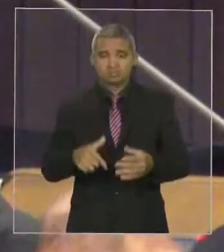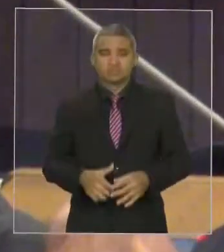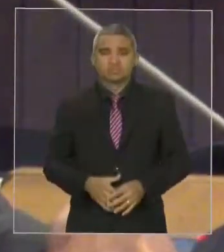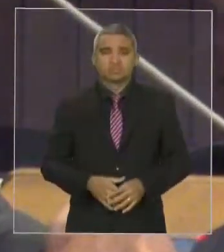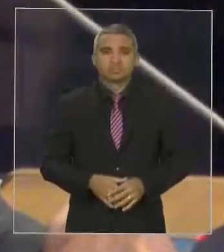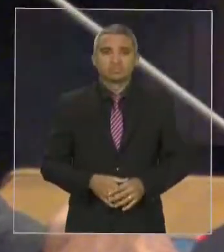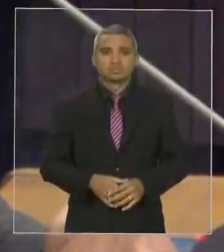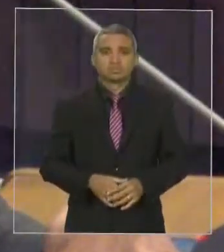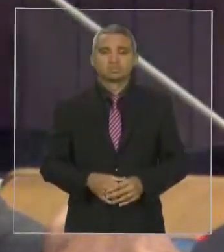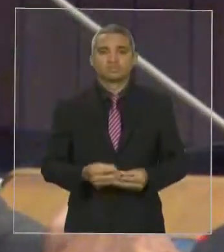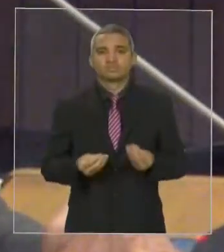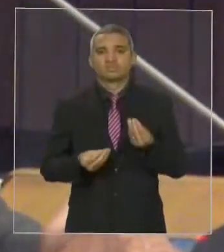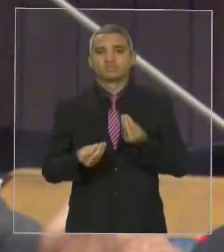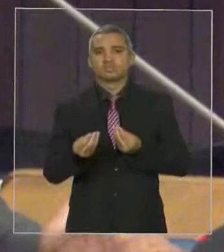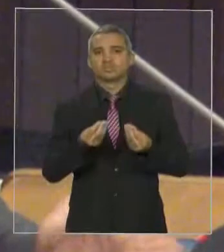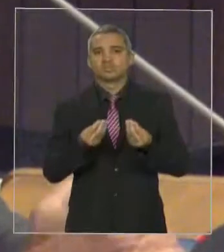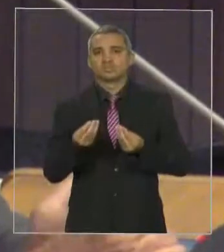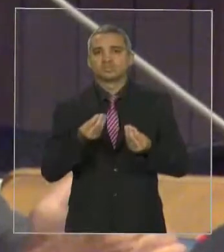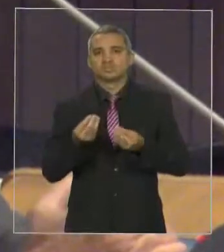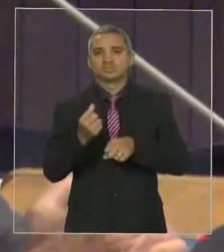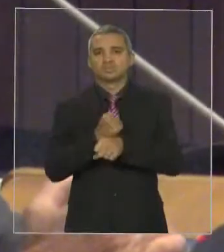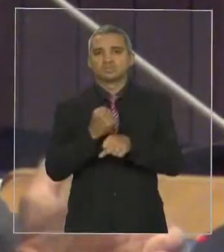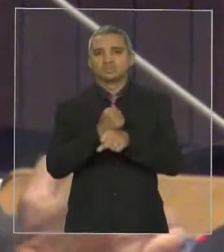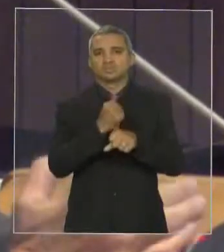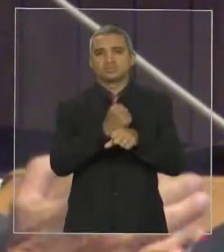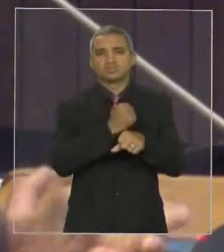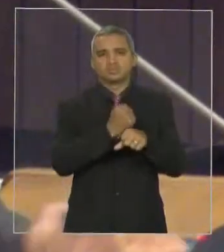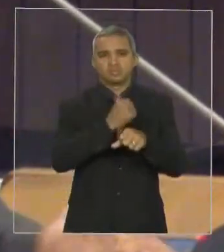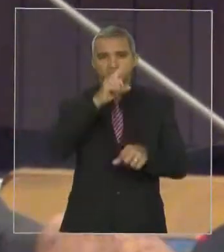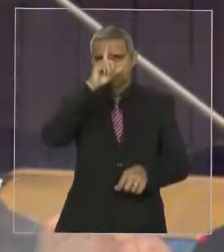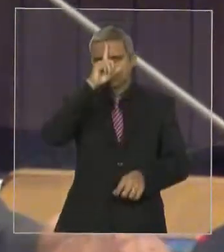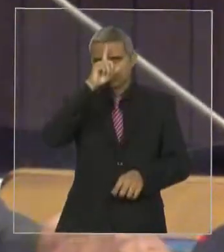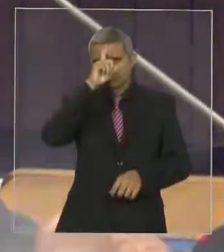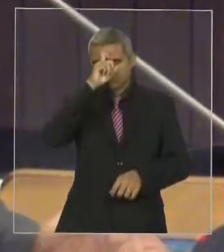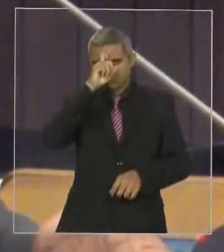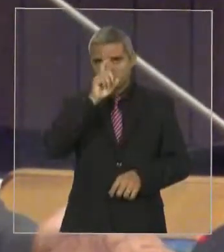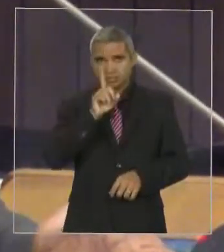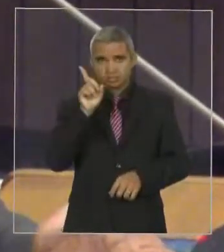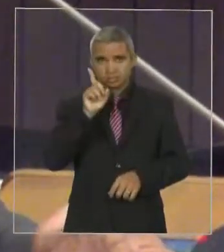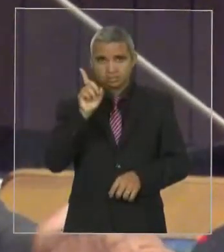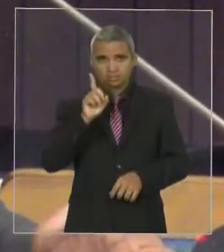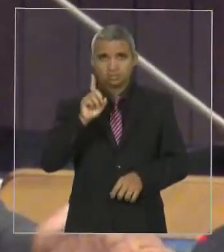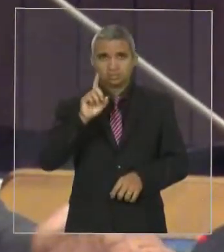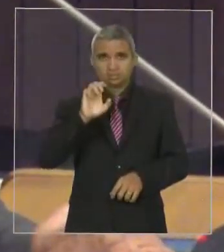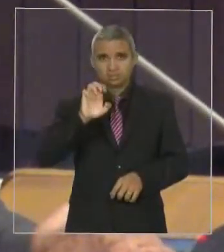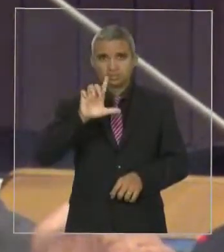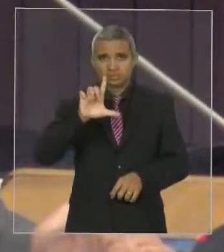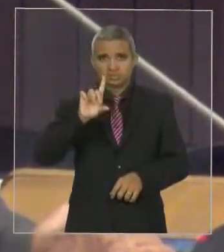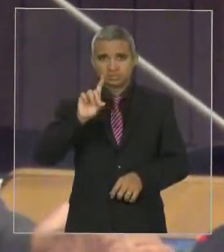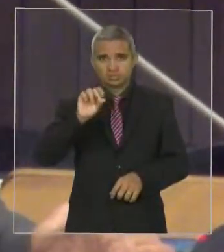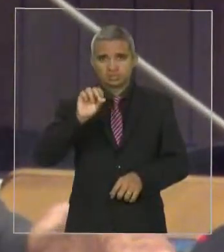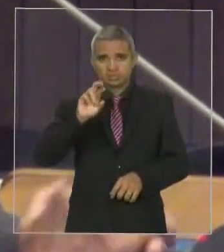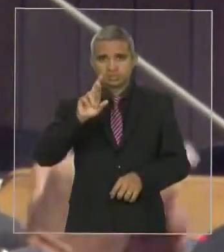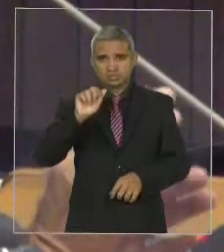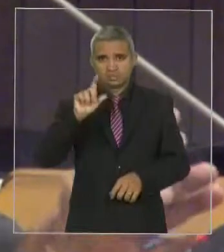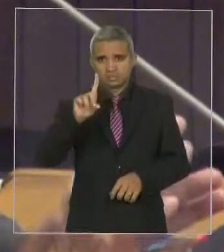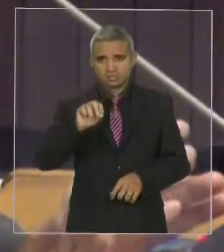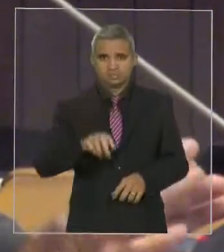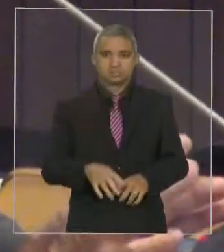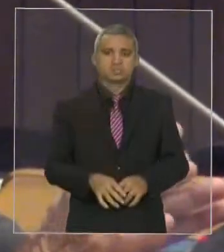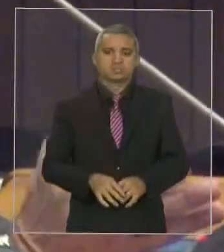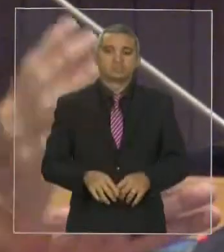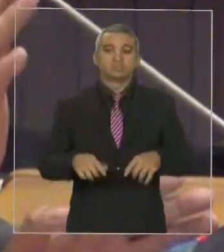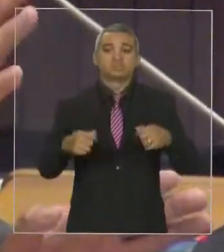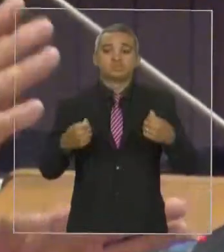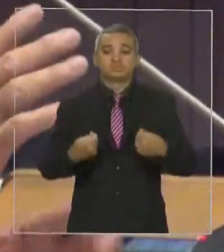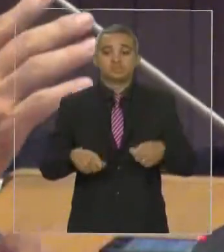dessa reforma desse hospital de ortopedia ali. Nós temos que saber que o